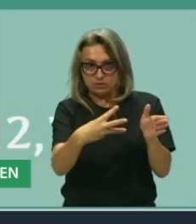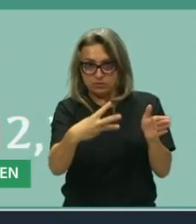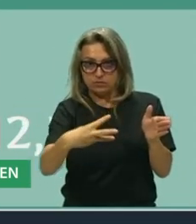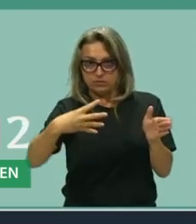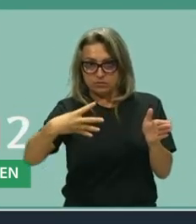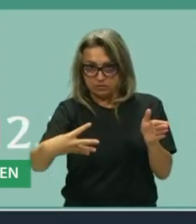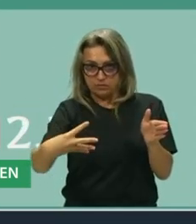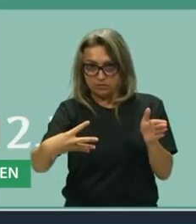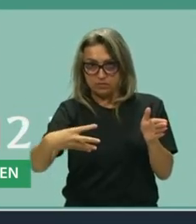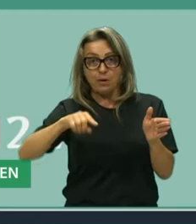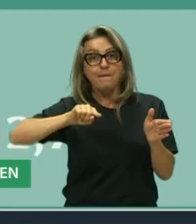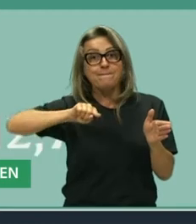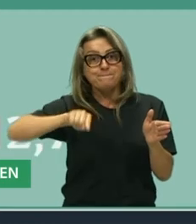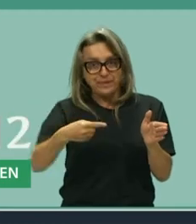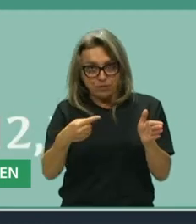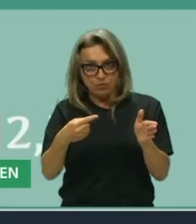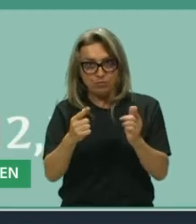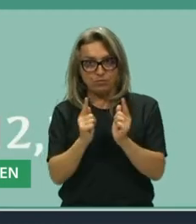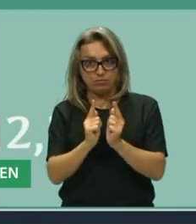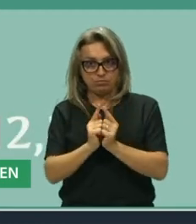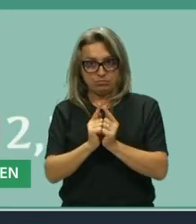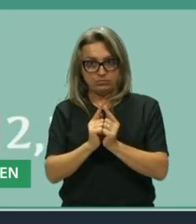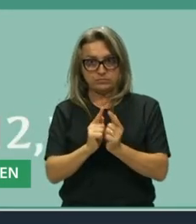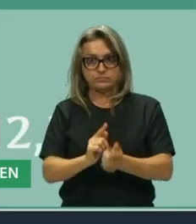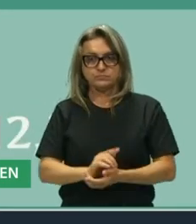334 mil atendimentos.